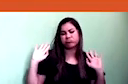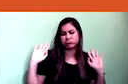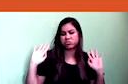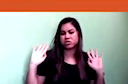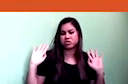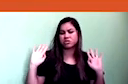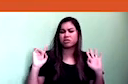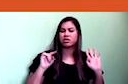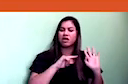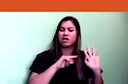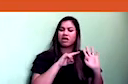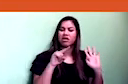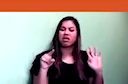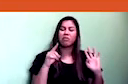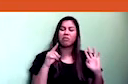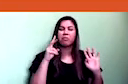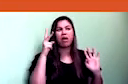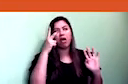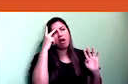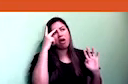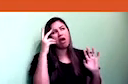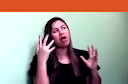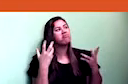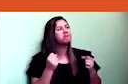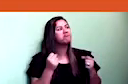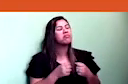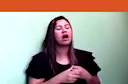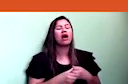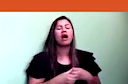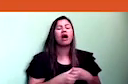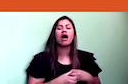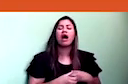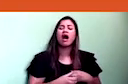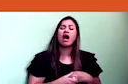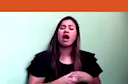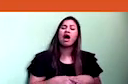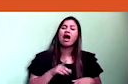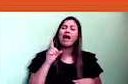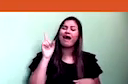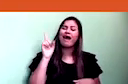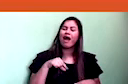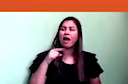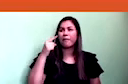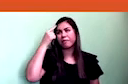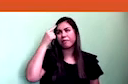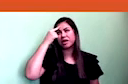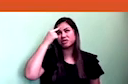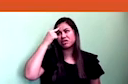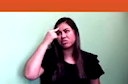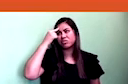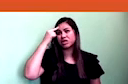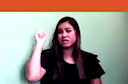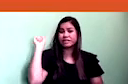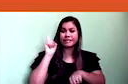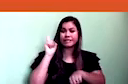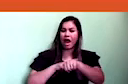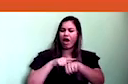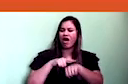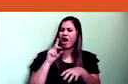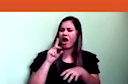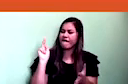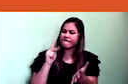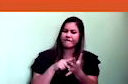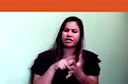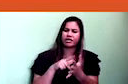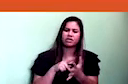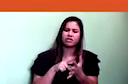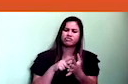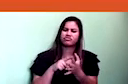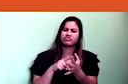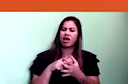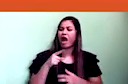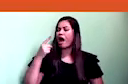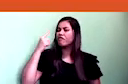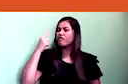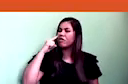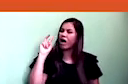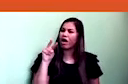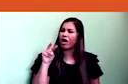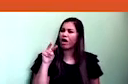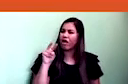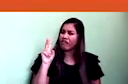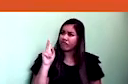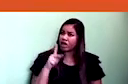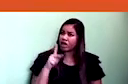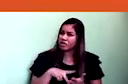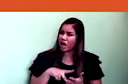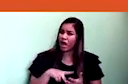como plausíveis. É aquele pensamento que vem de imediato e você acha que aquilo é a verdade. E você não se pergunta se aquilo de fato é